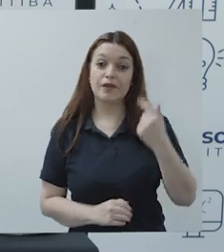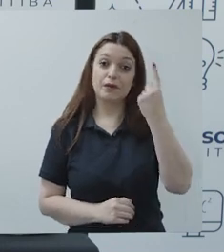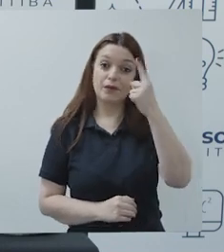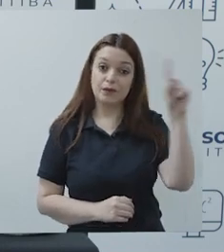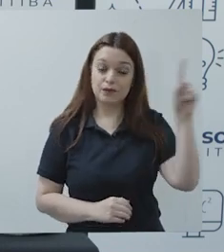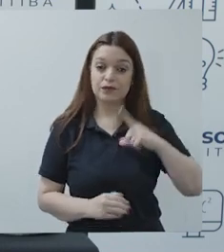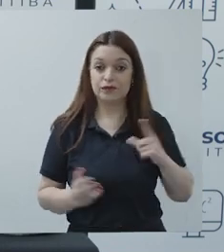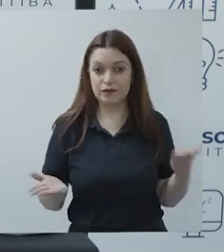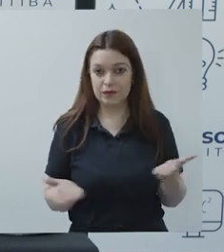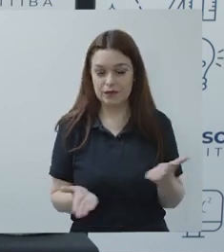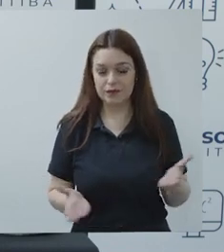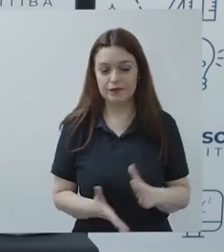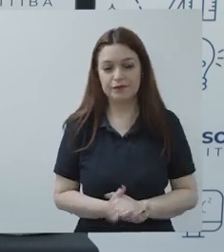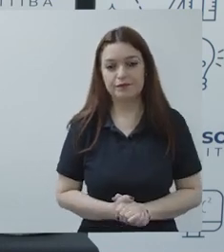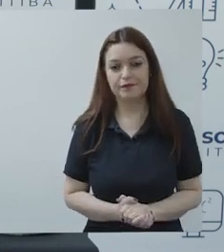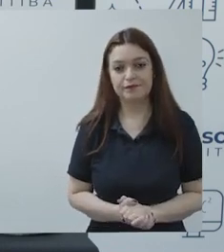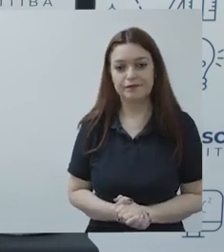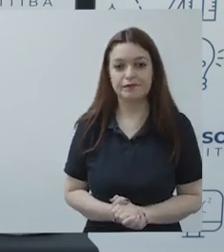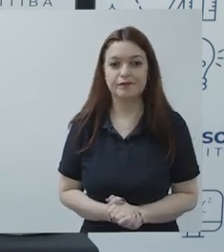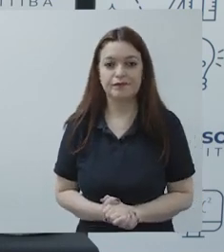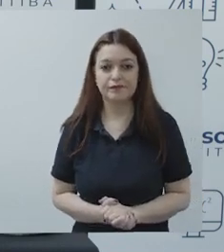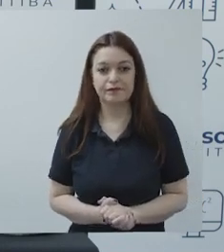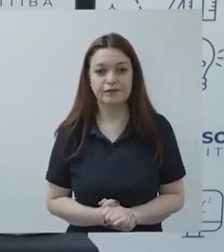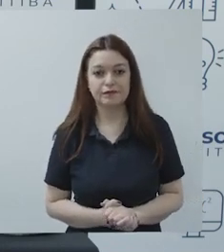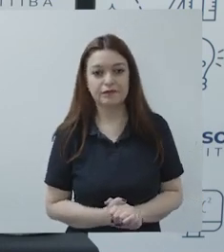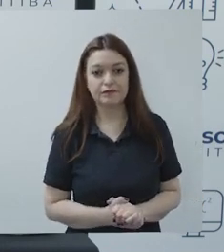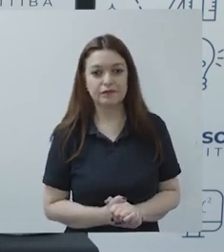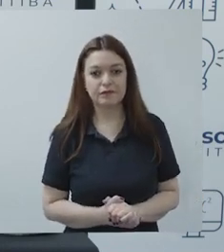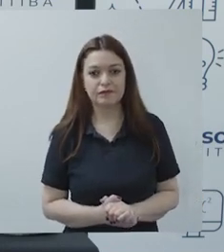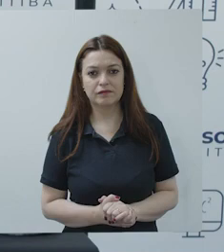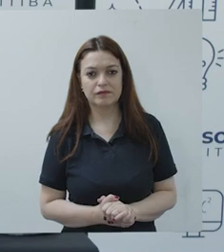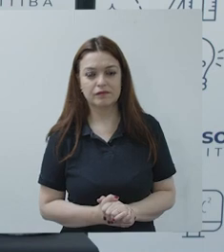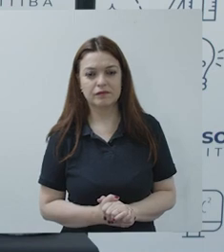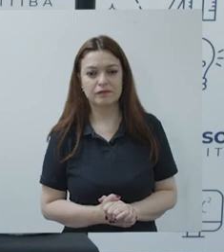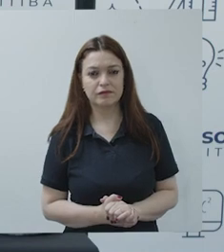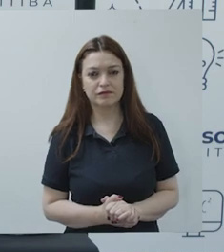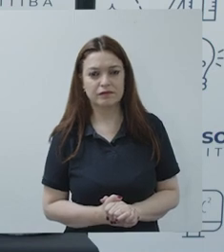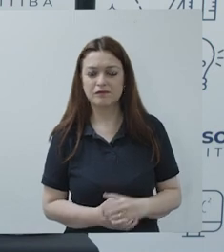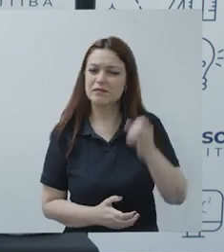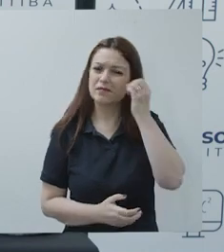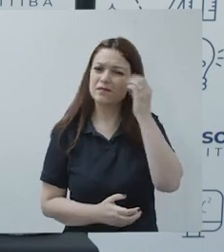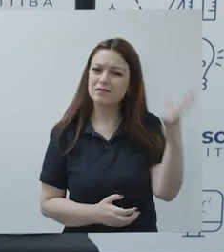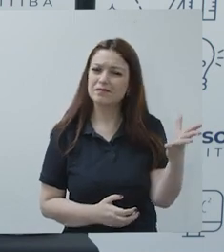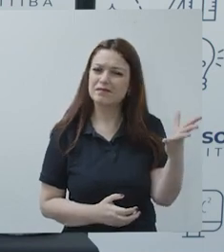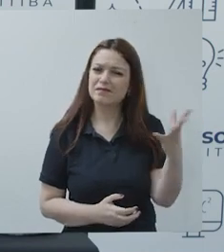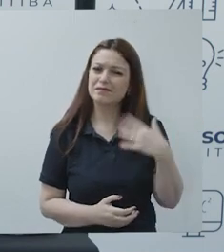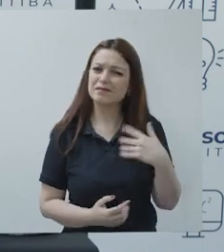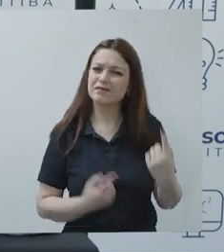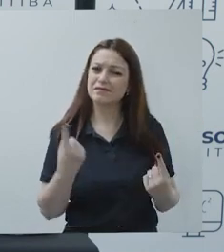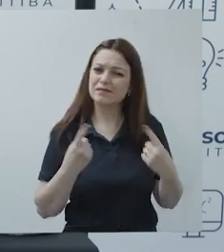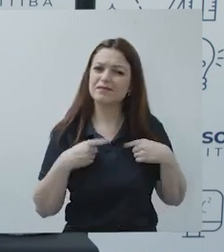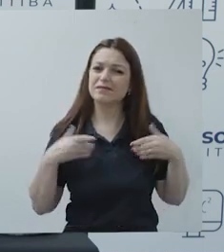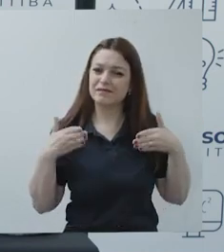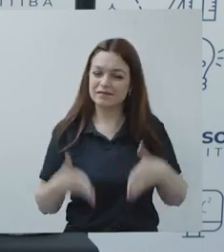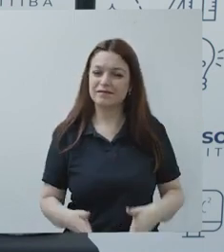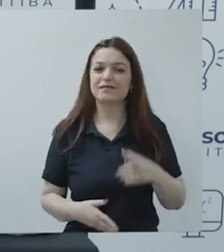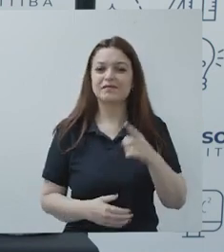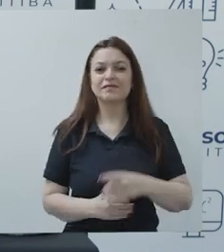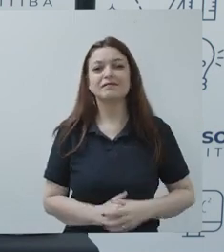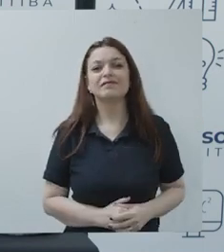Então agora é você. Eu que começo? Não fui eu que comecei da outra vez? Foi você? Ah, não me lembro. Também não. Começa você. Então tá